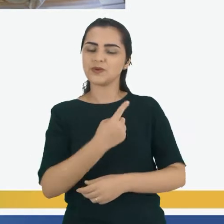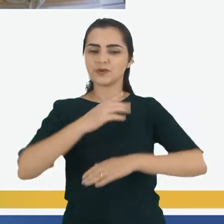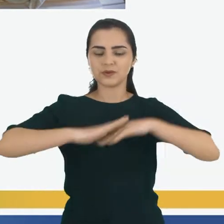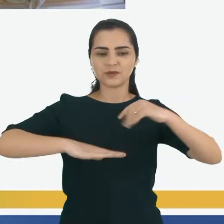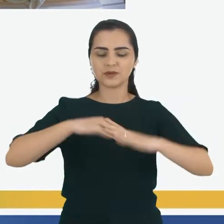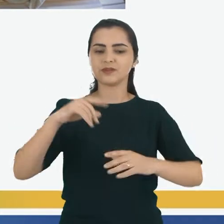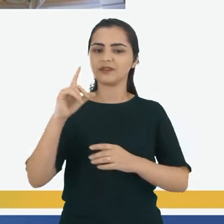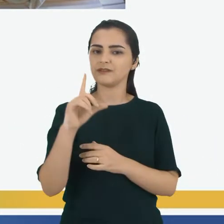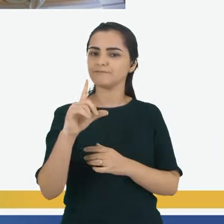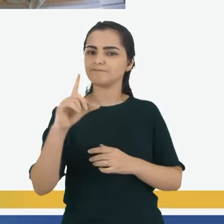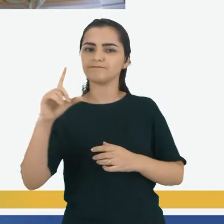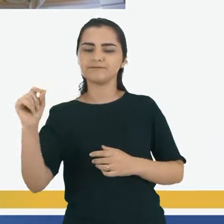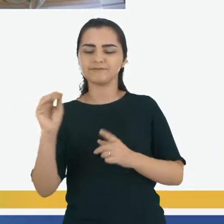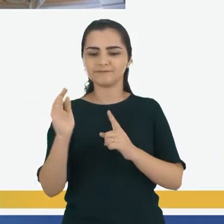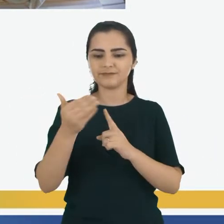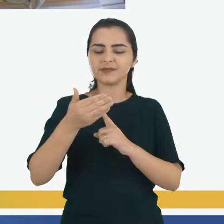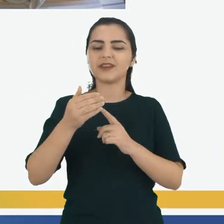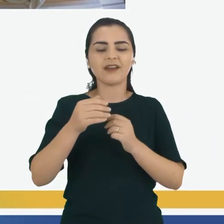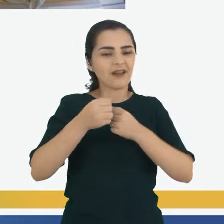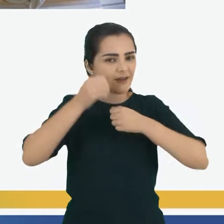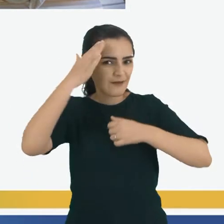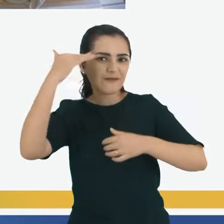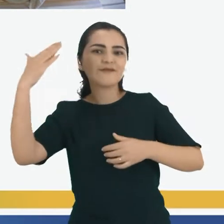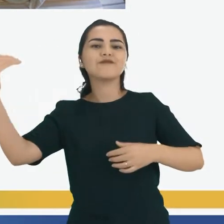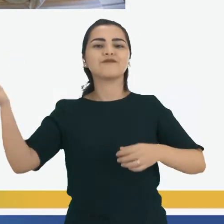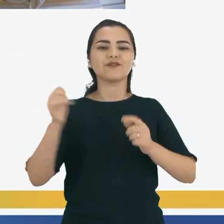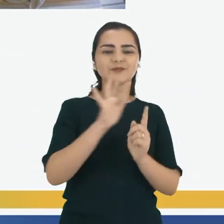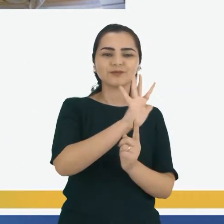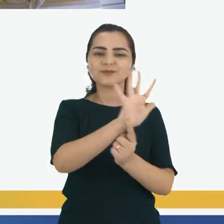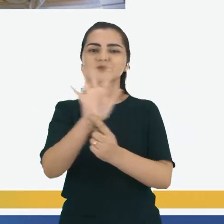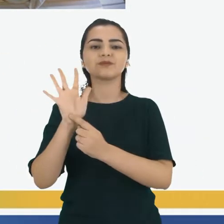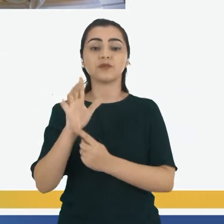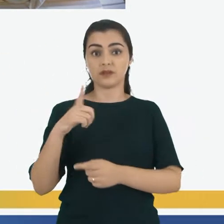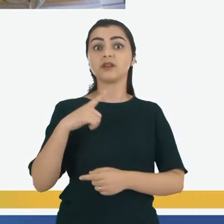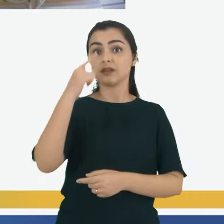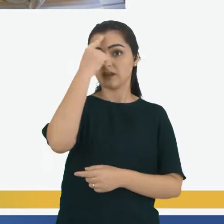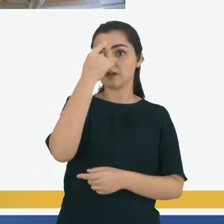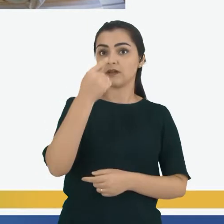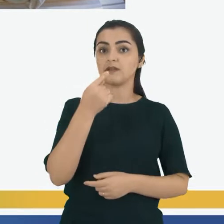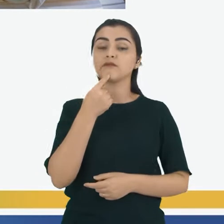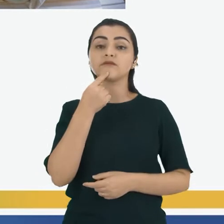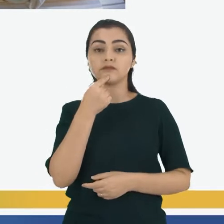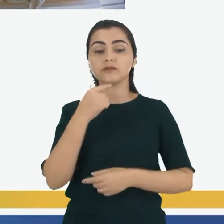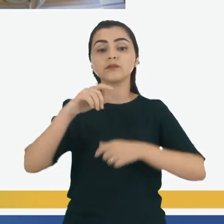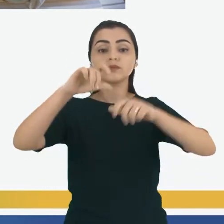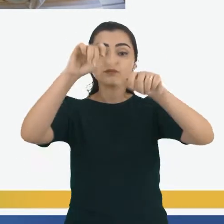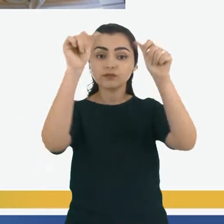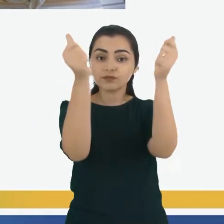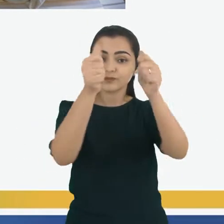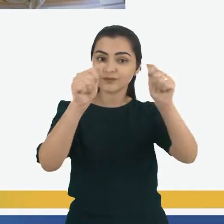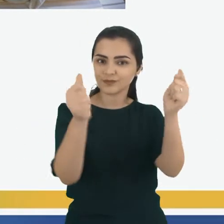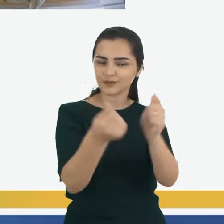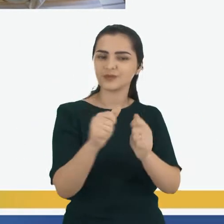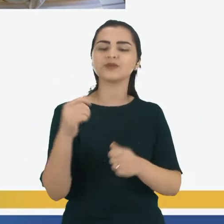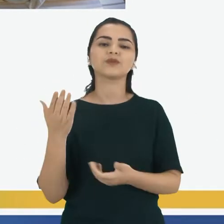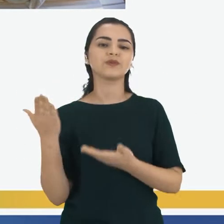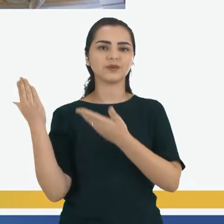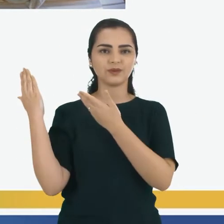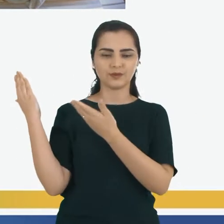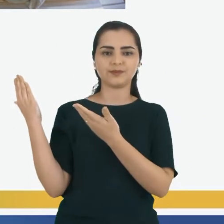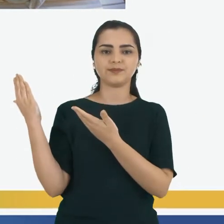do anonimato e ficou conhecido. Aqui eu tenho uma imagem dele, uma escultura, de Alex, que